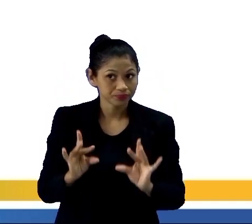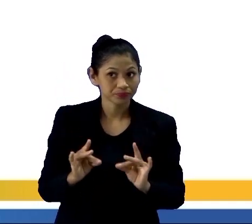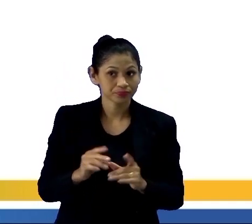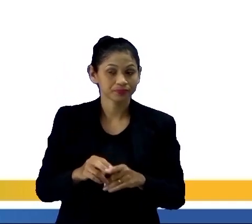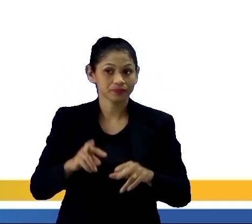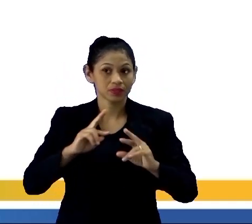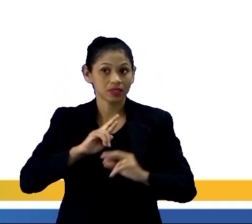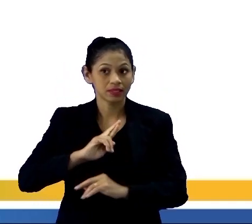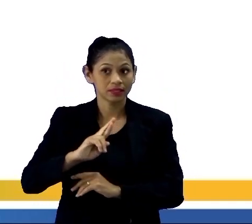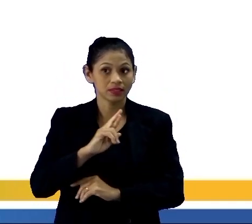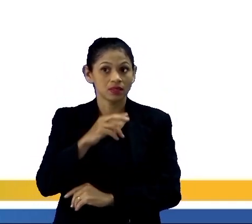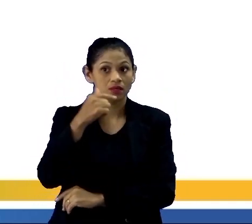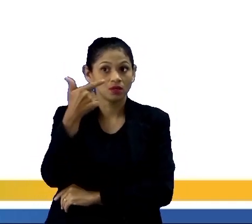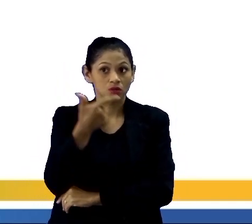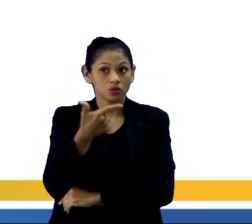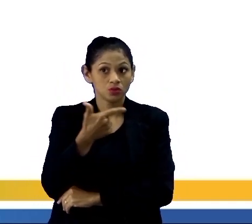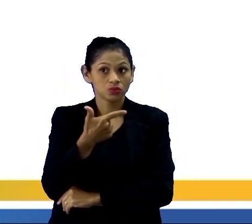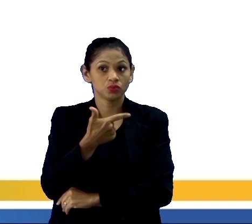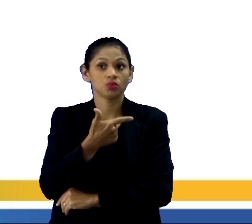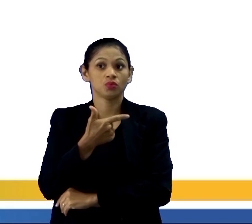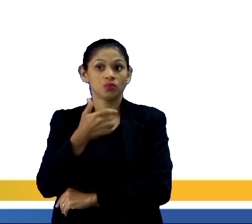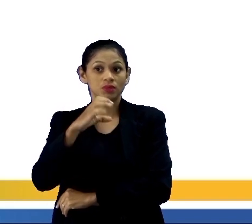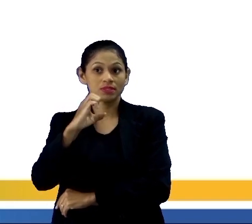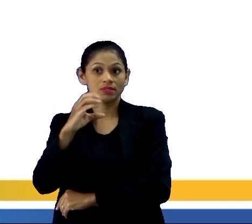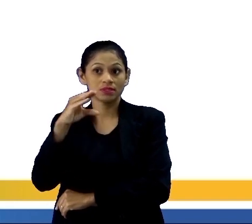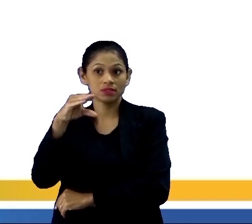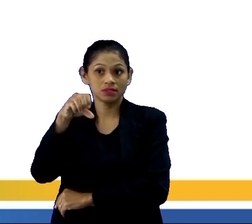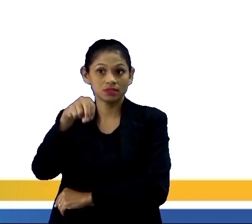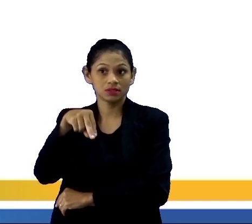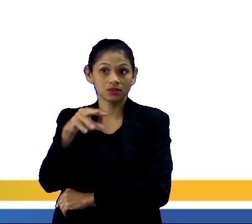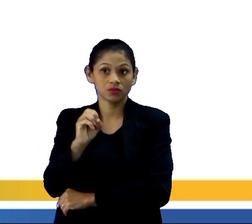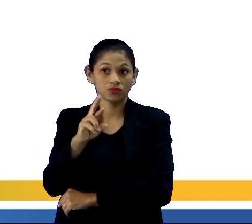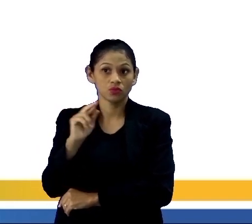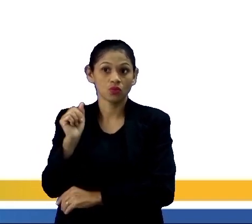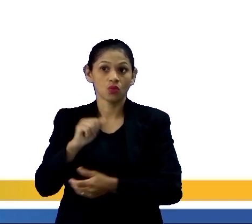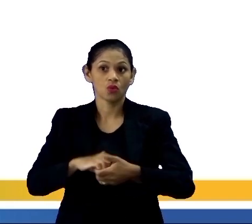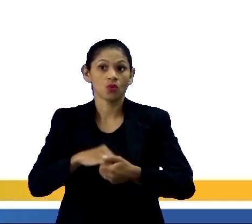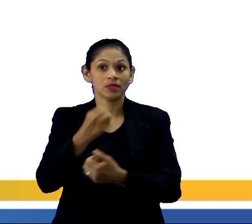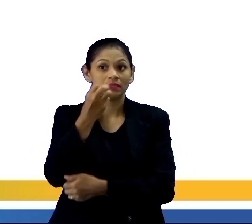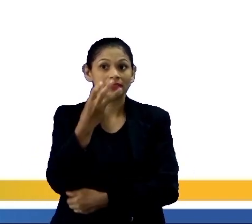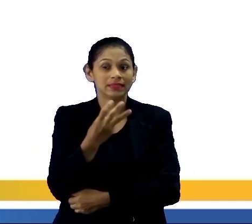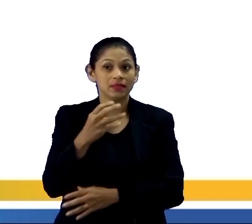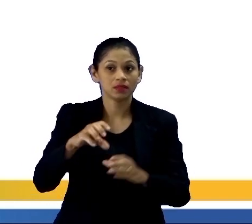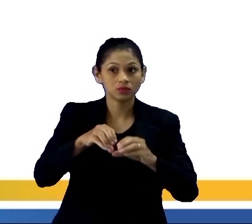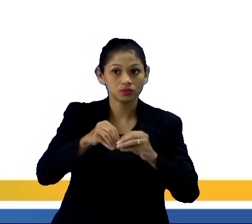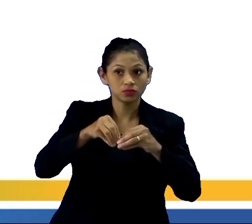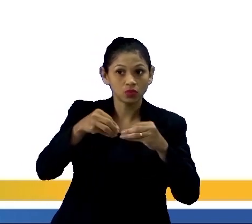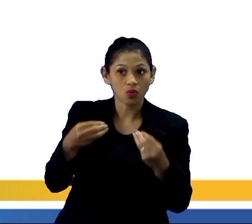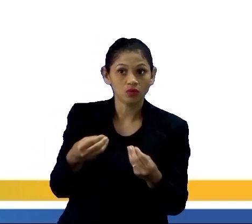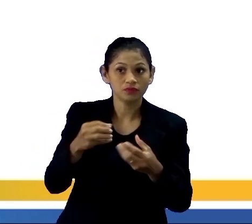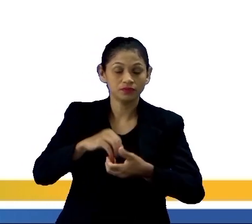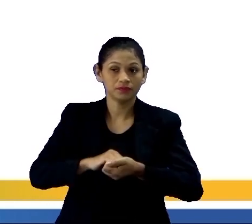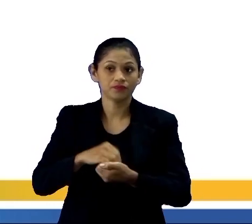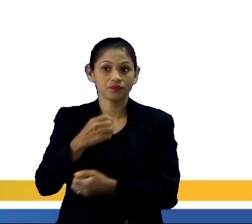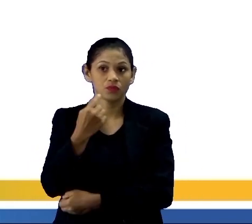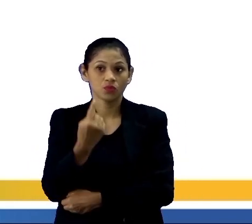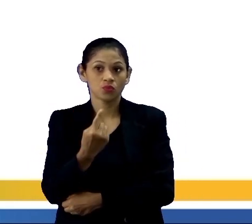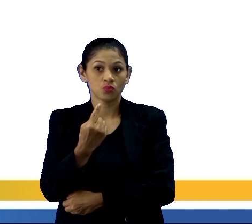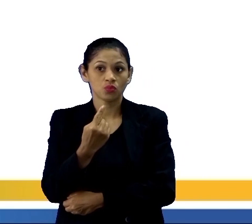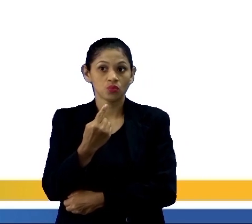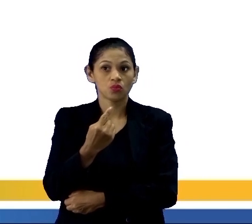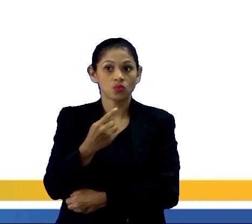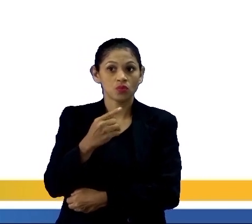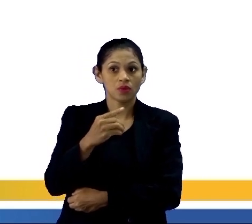2 cenouras grandes raspadas, 3 ovos, 1 xícara de 200 ml de óleo, 2 xícaras